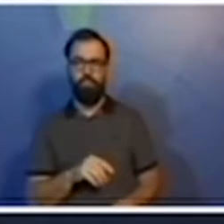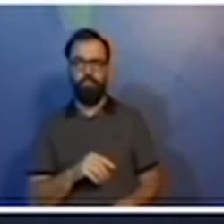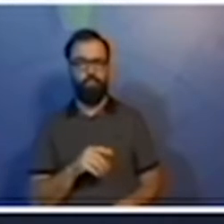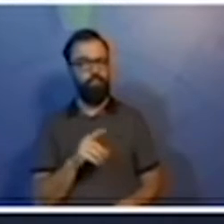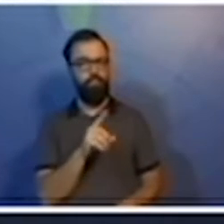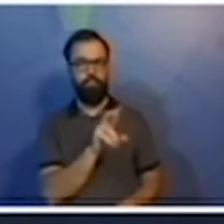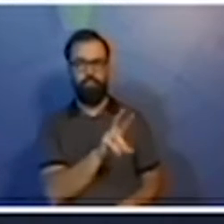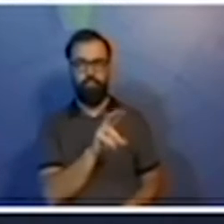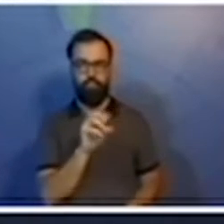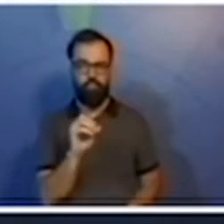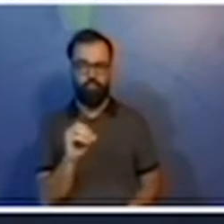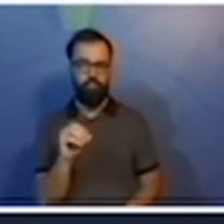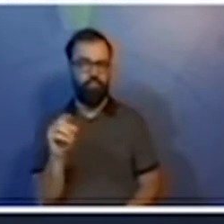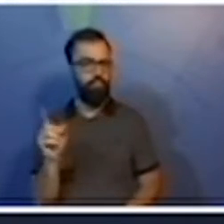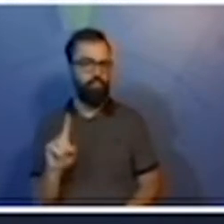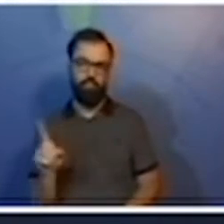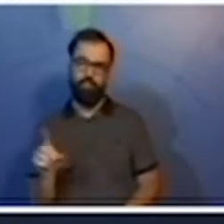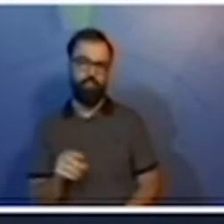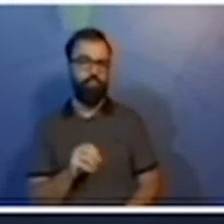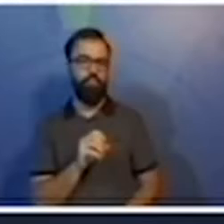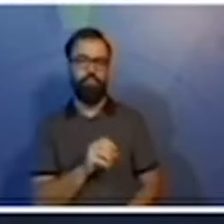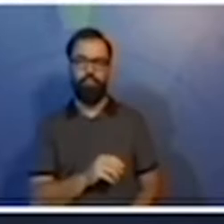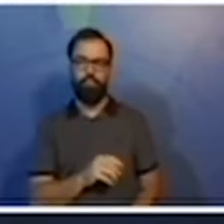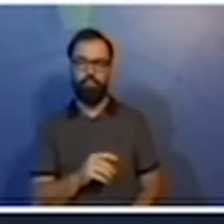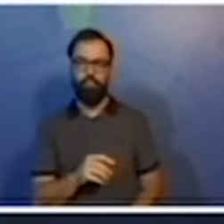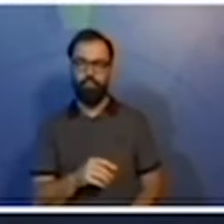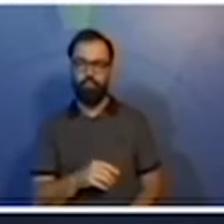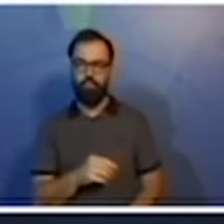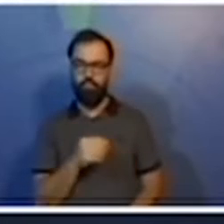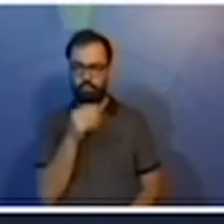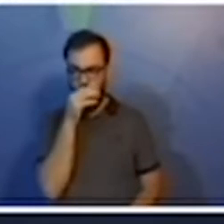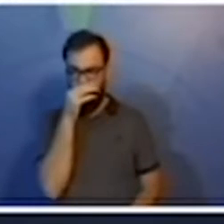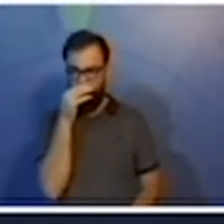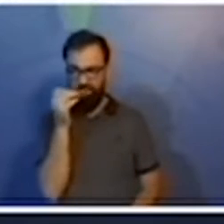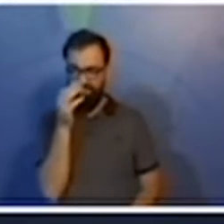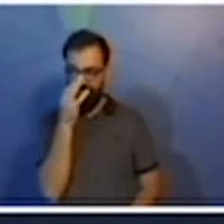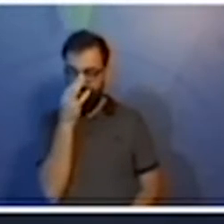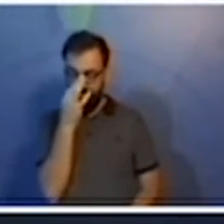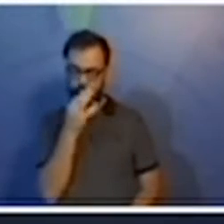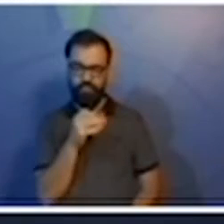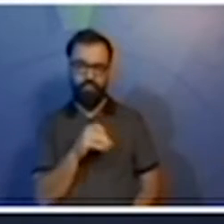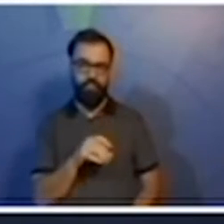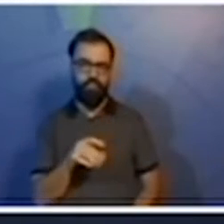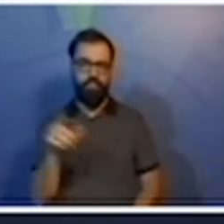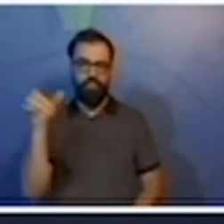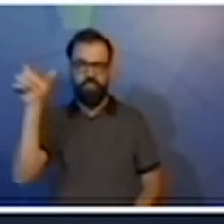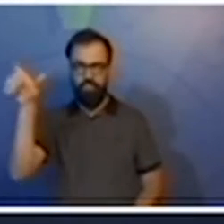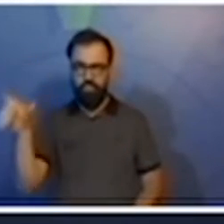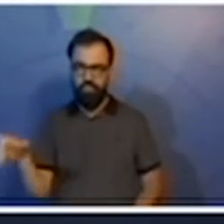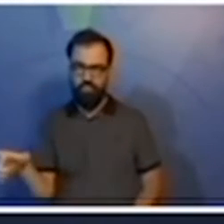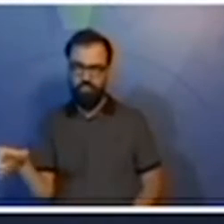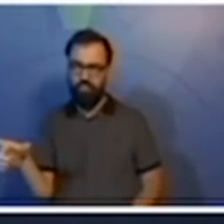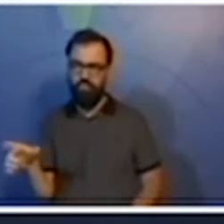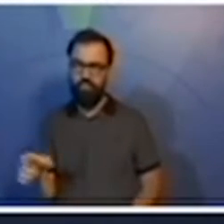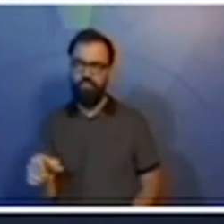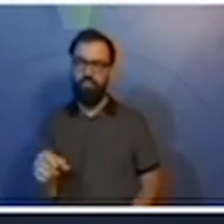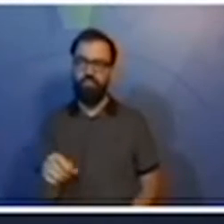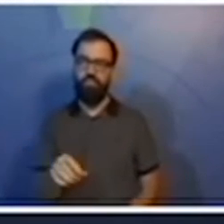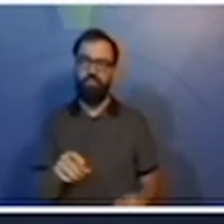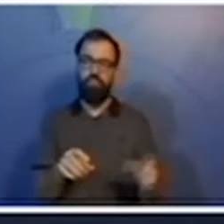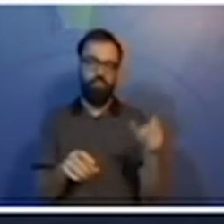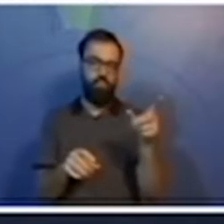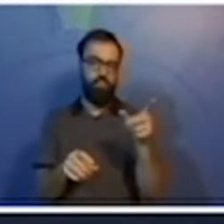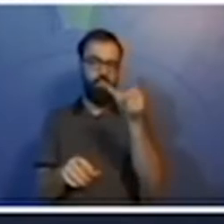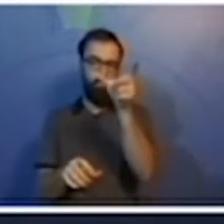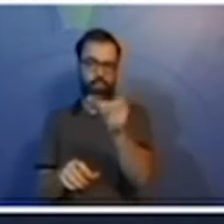solução, 20 graus não é a solução, ó, 5 vezes 70, 350, 30 graus não